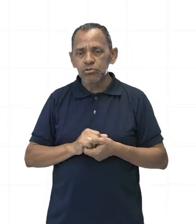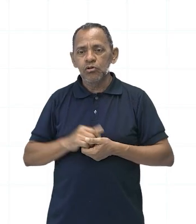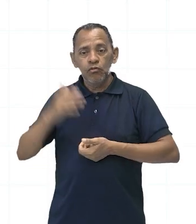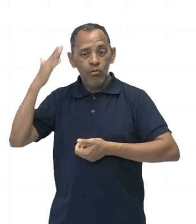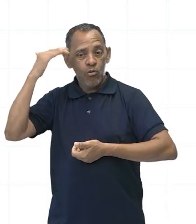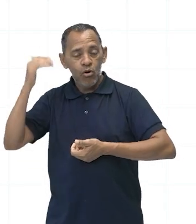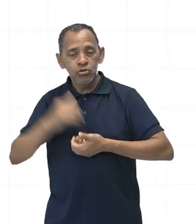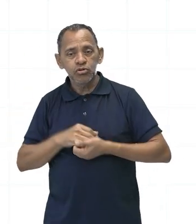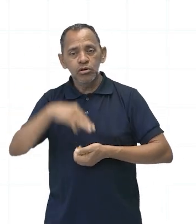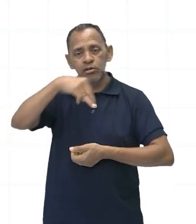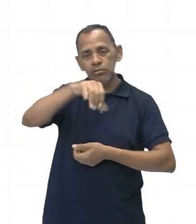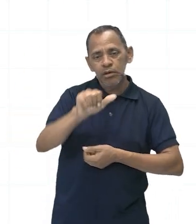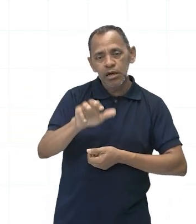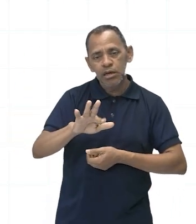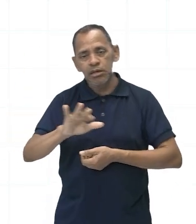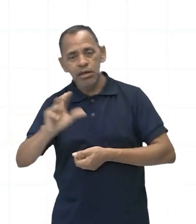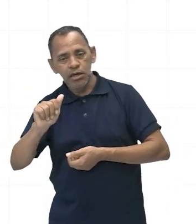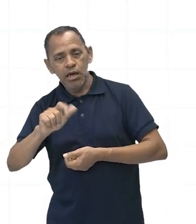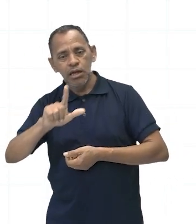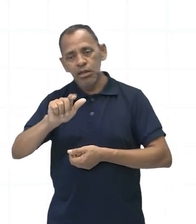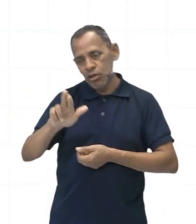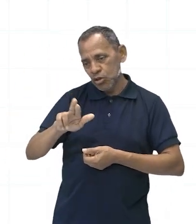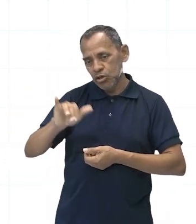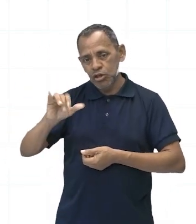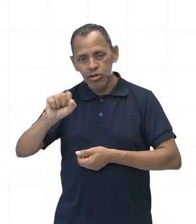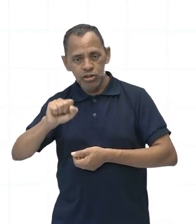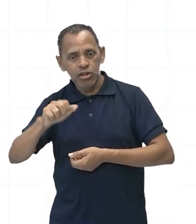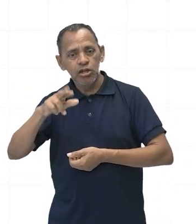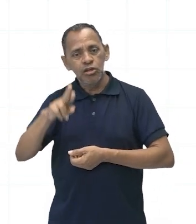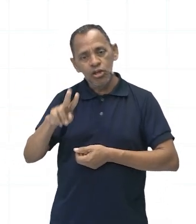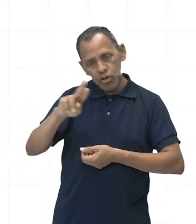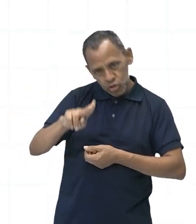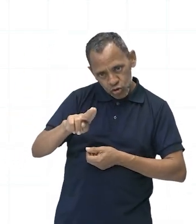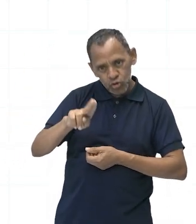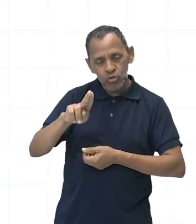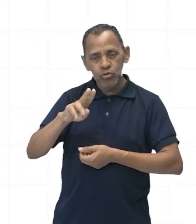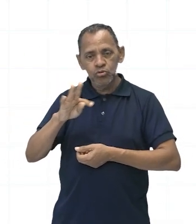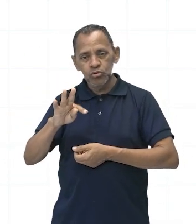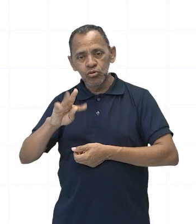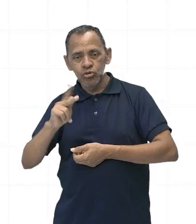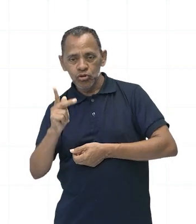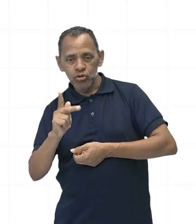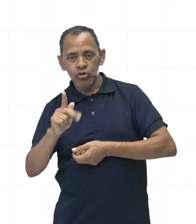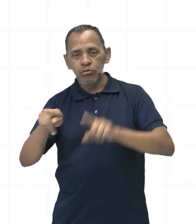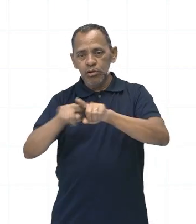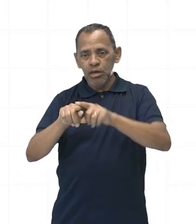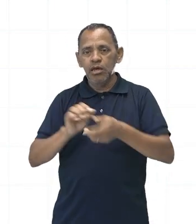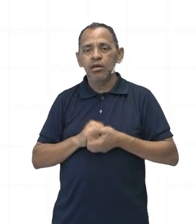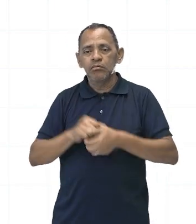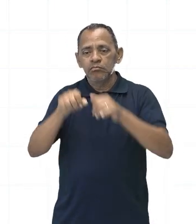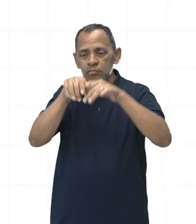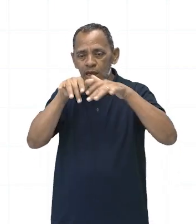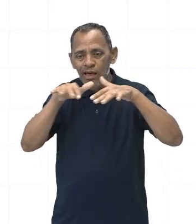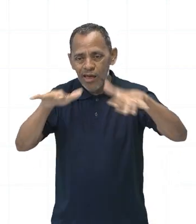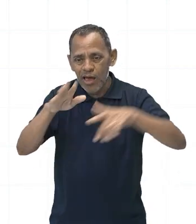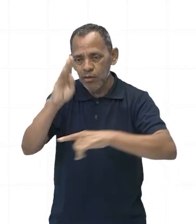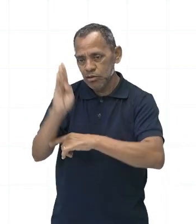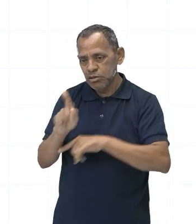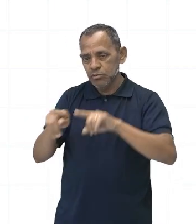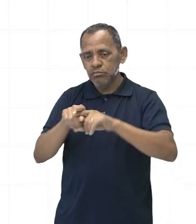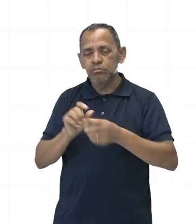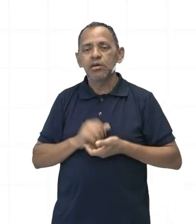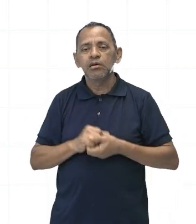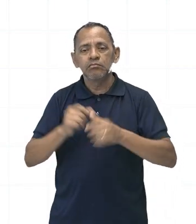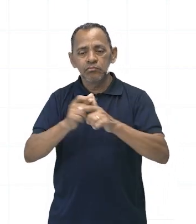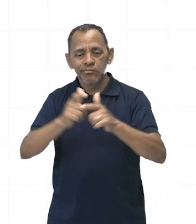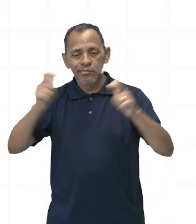como Maria, Luiz, Ruth, foram responsáveis por disseminá-lo pelo país, principalmente pelas grandes